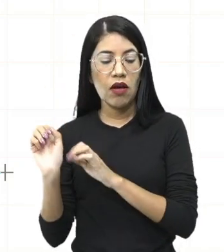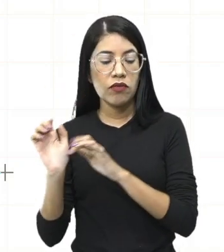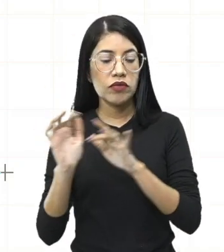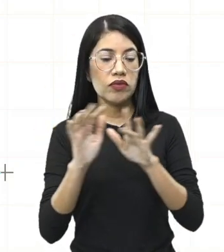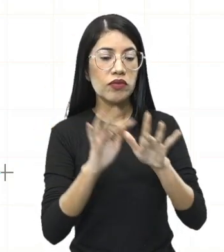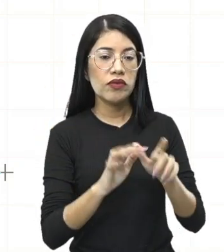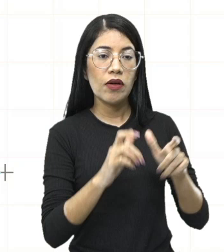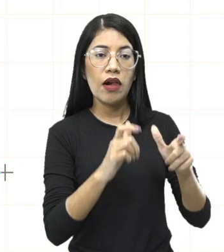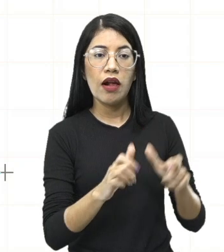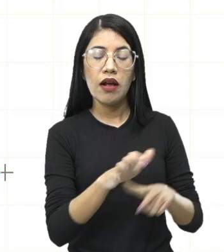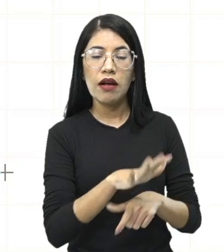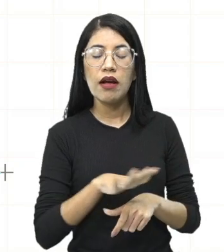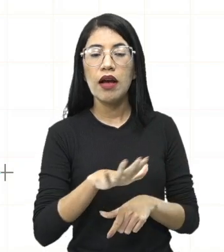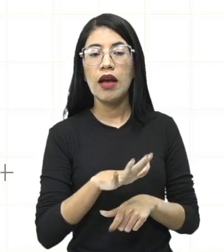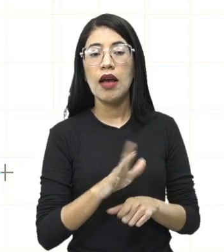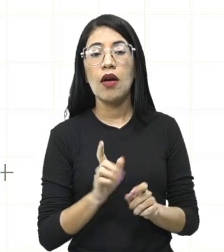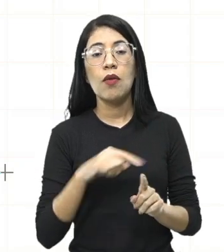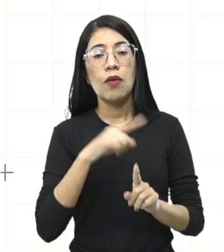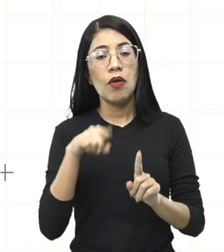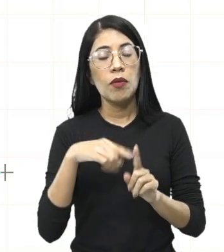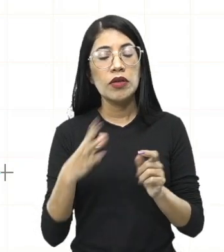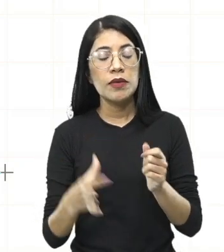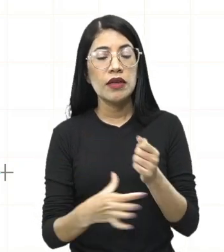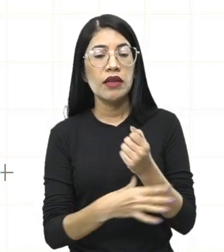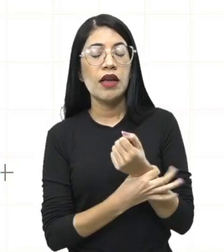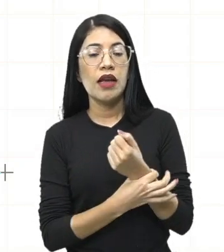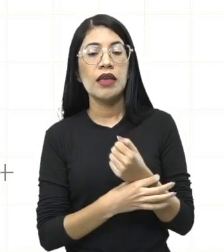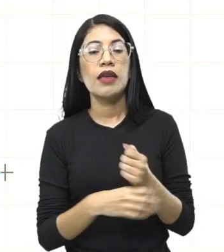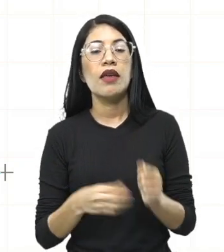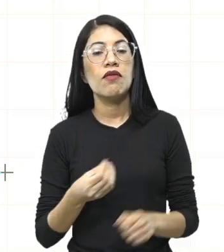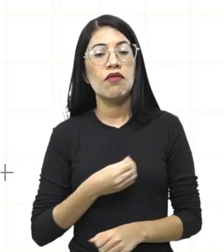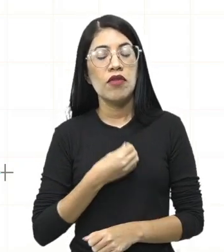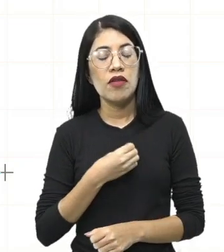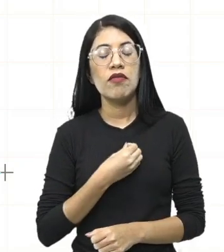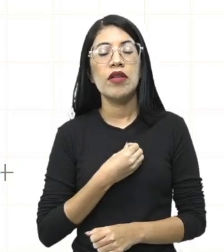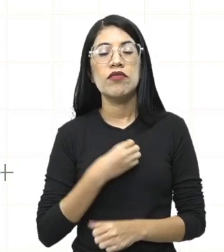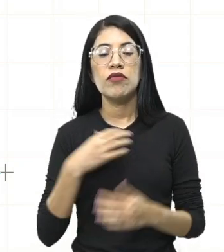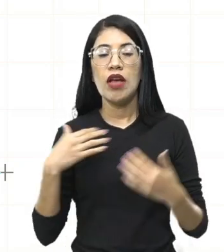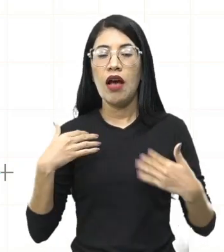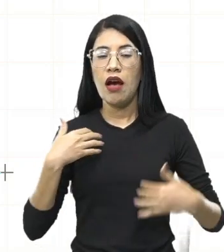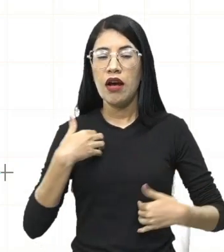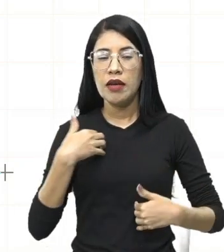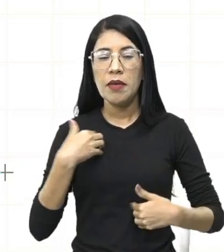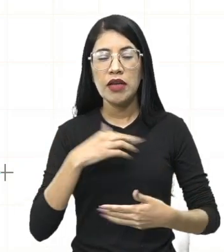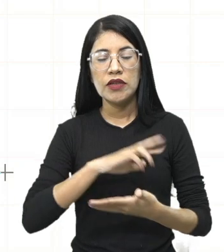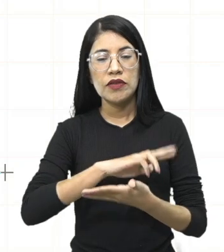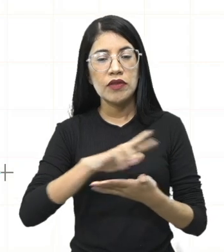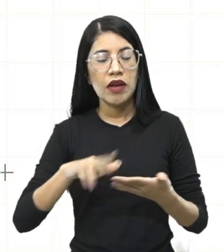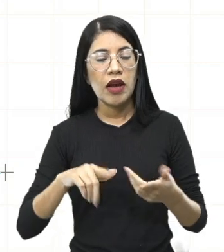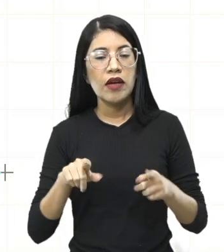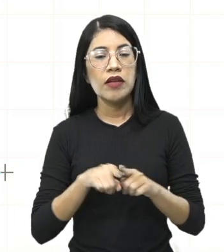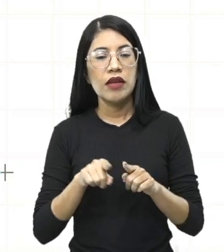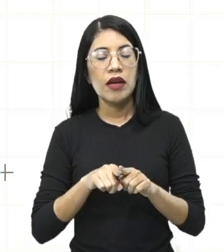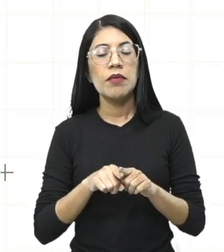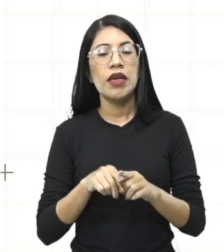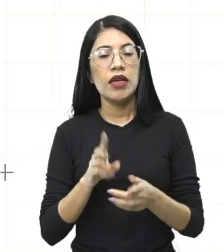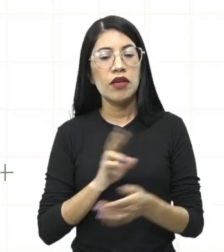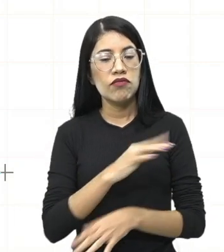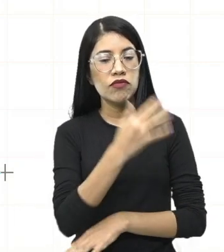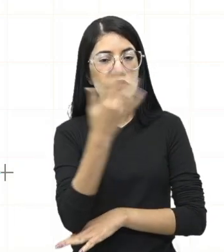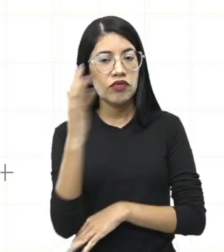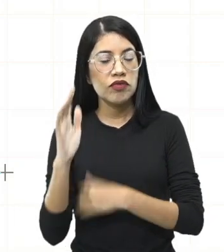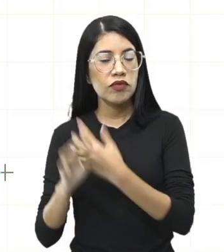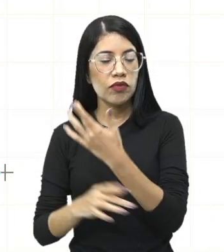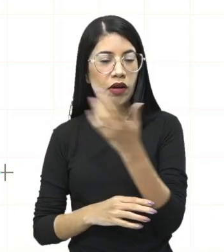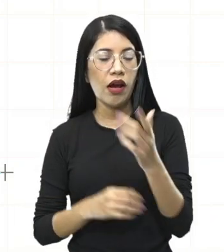justamente para assegurar ali a permanência daquelas espécies animais, daquelas espécies vegetais, né? Tanto da